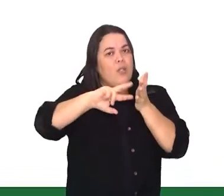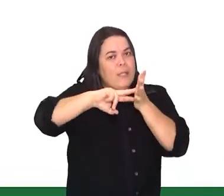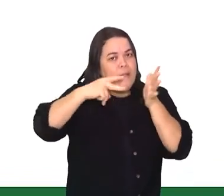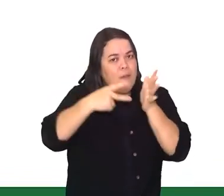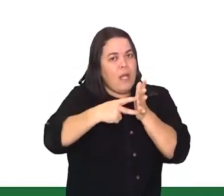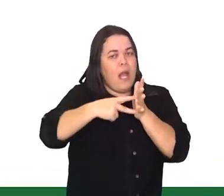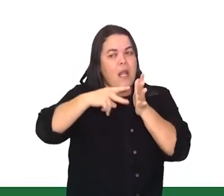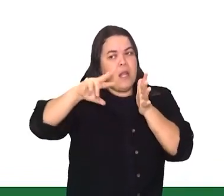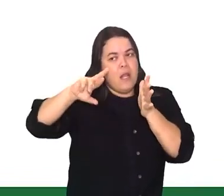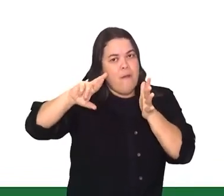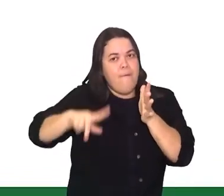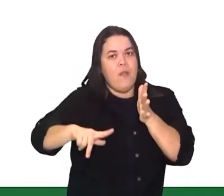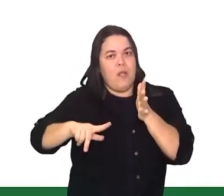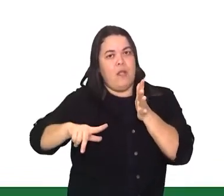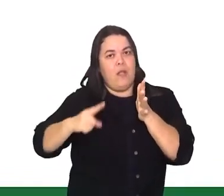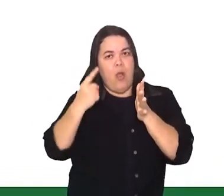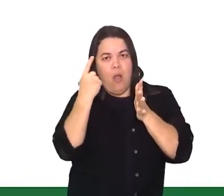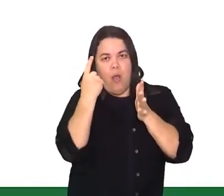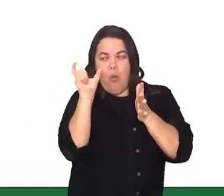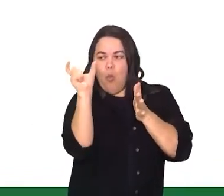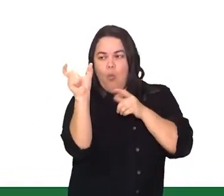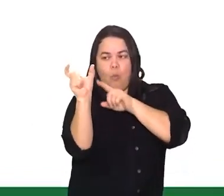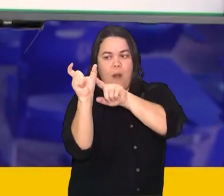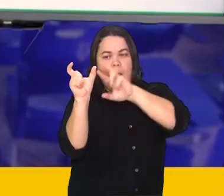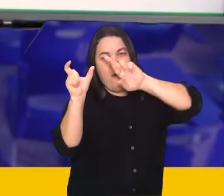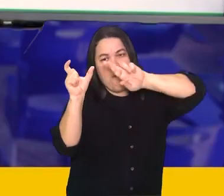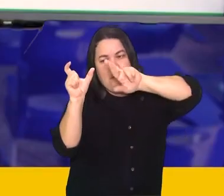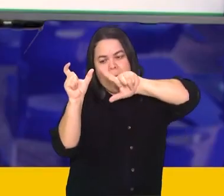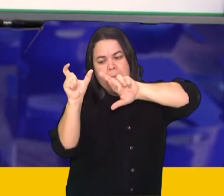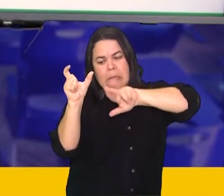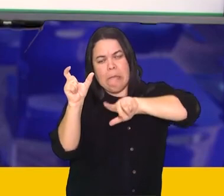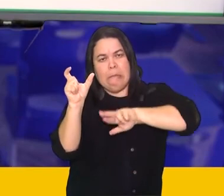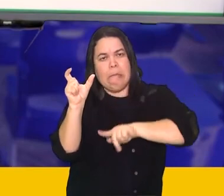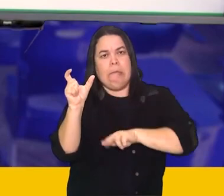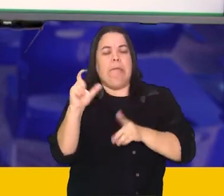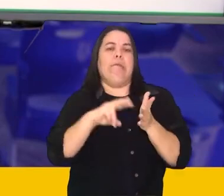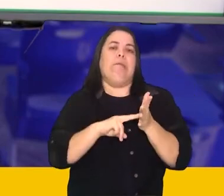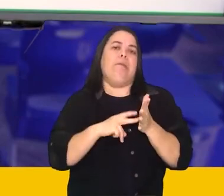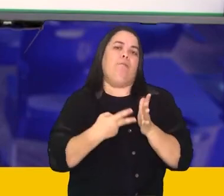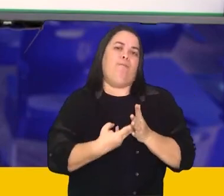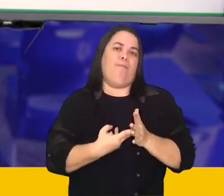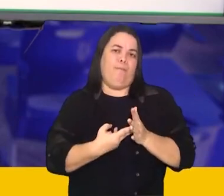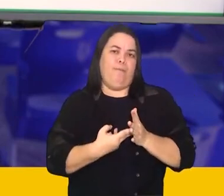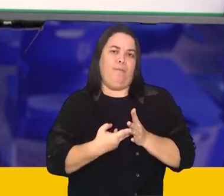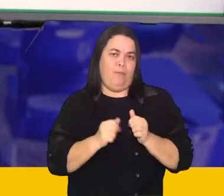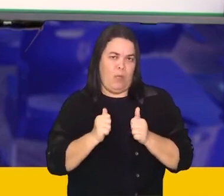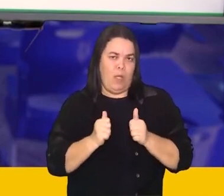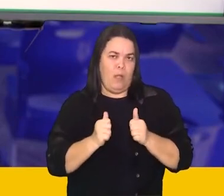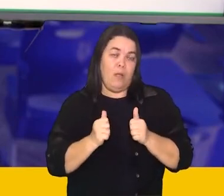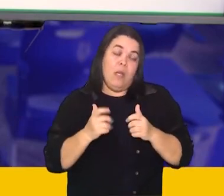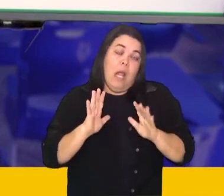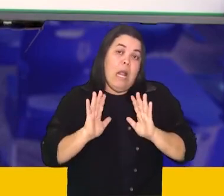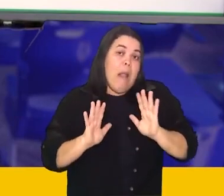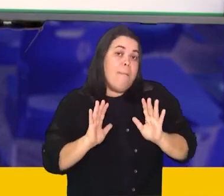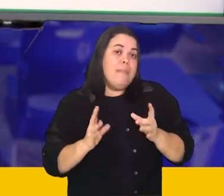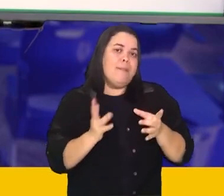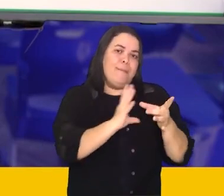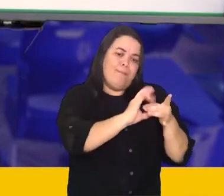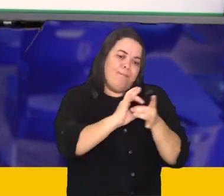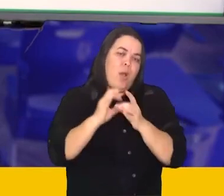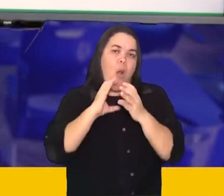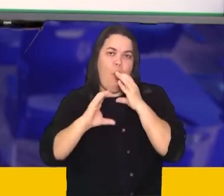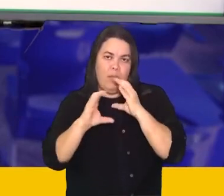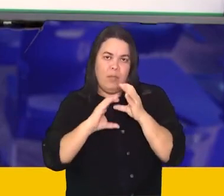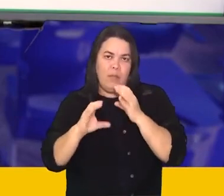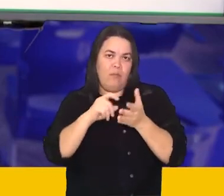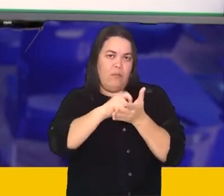mesma palavra pode ter variados significados dependendo da situação de comunicação, tanto na fala quanto na escrita.